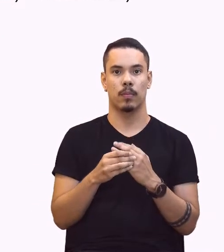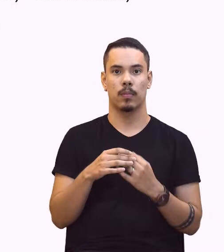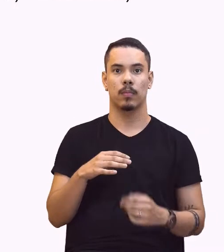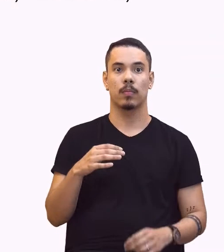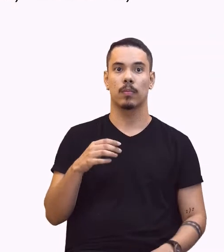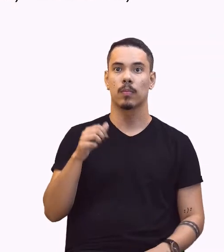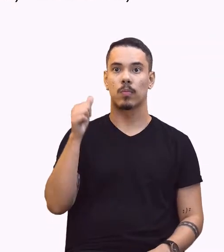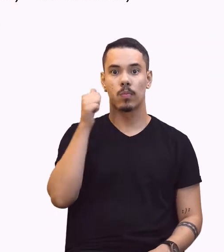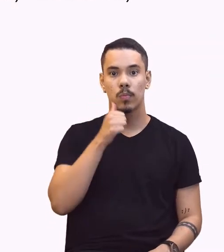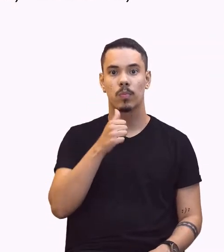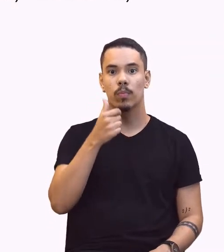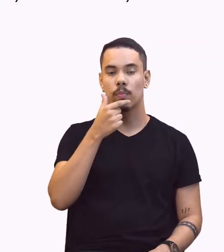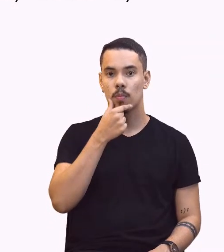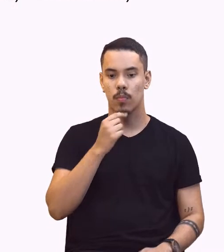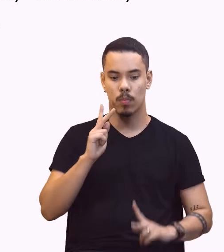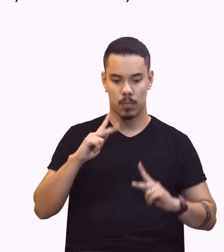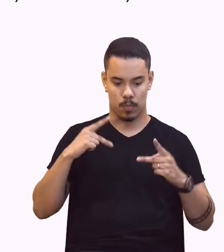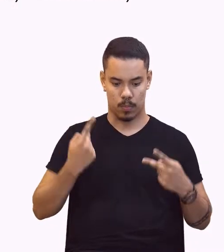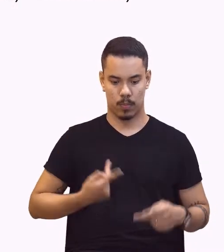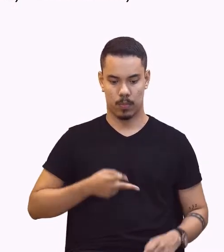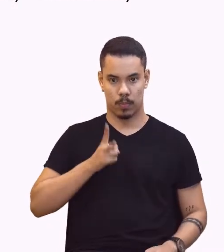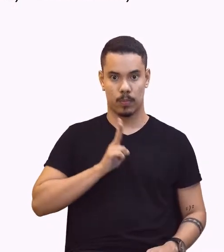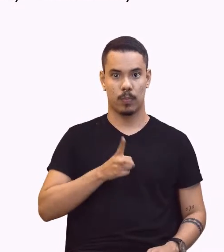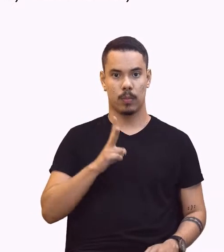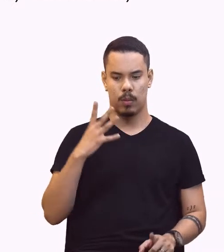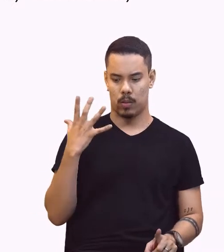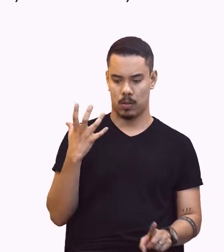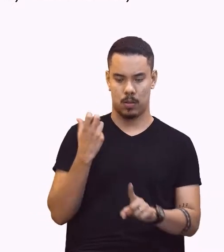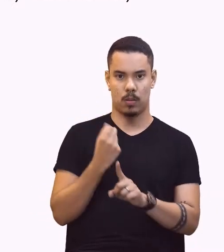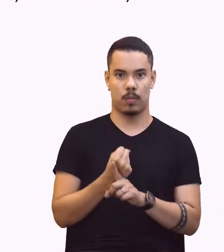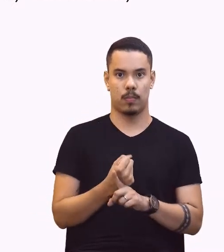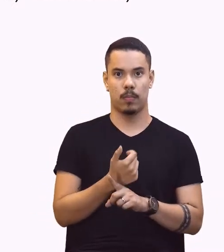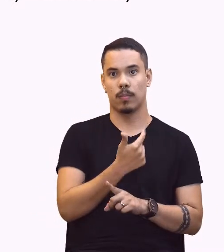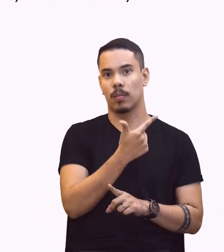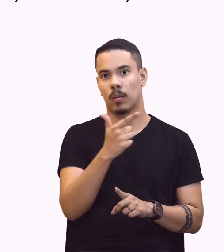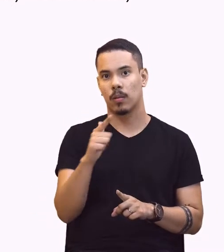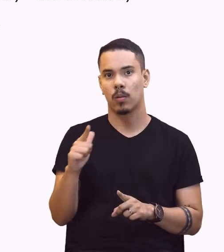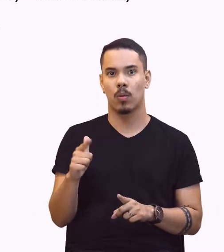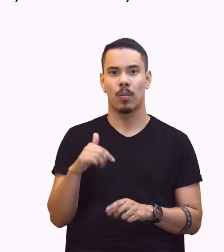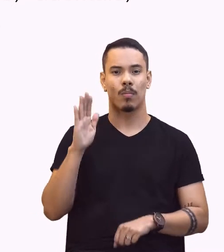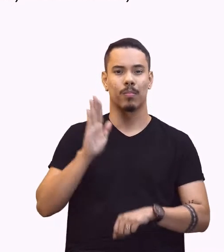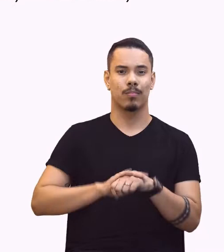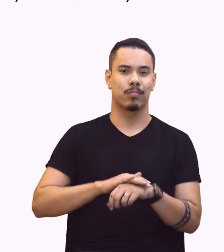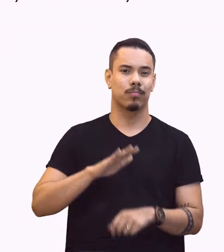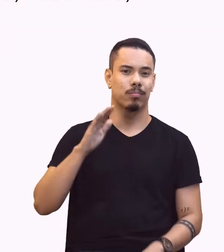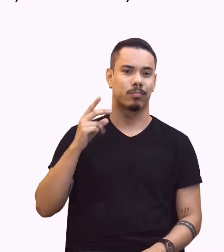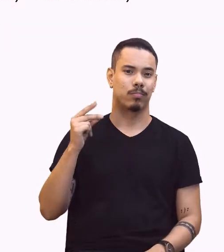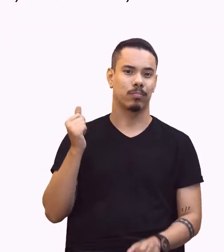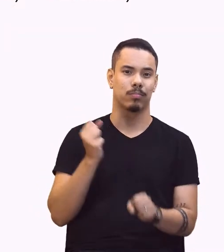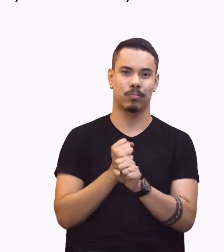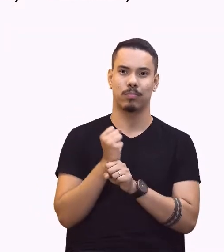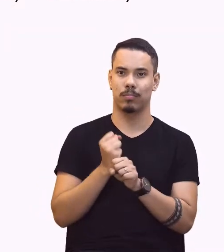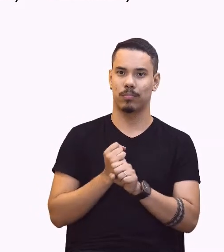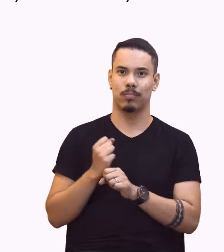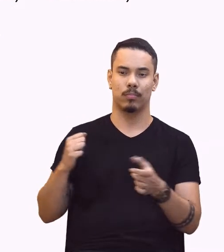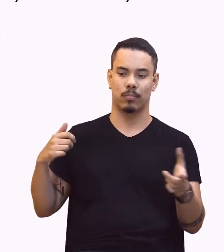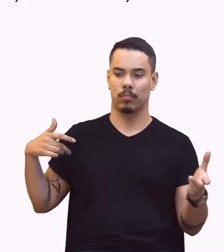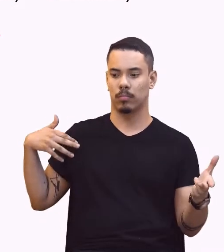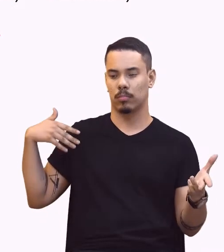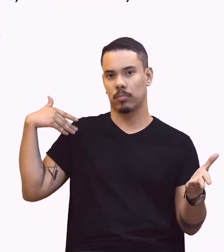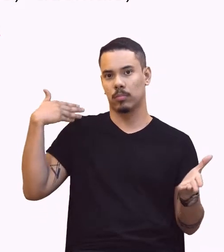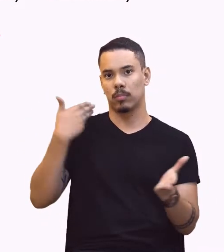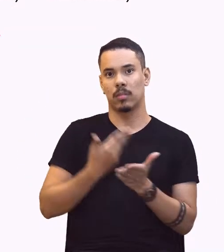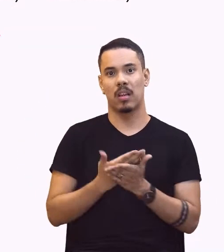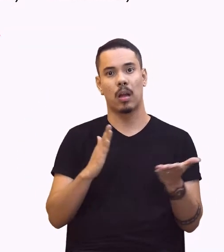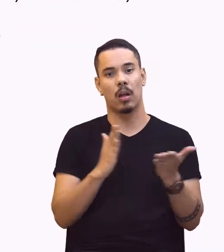continuariam a se inspirar ainda durante outro meio milênio e que, ademais, tornaram-se